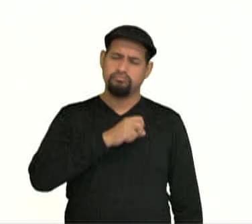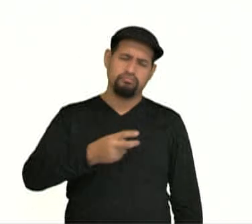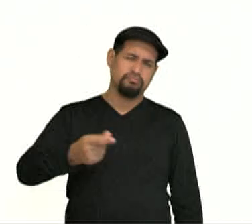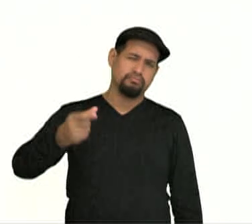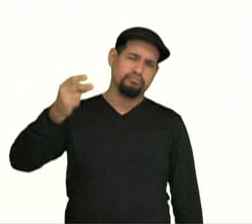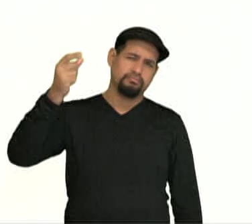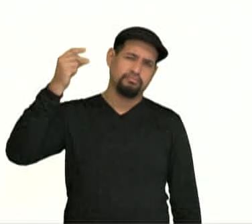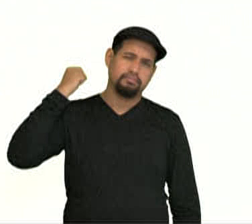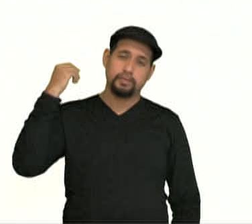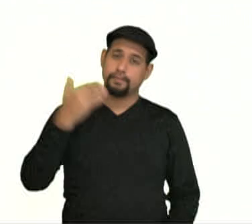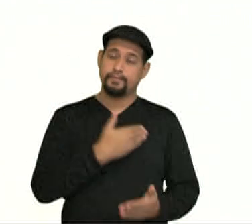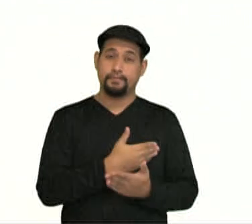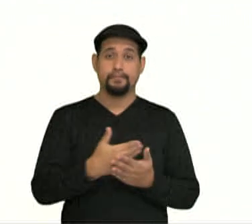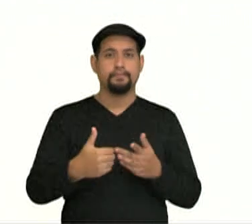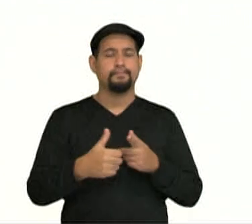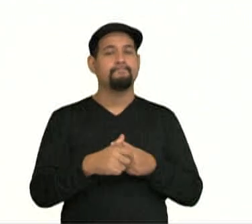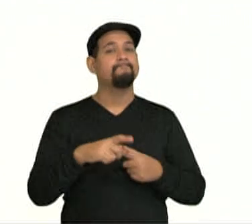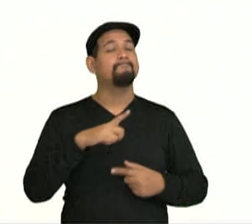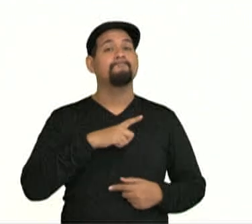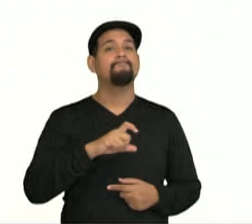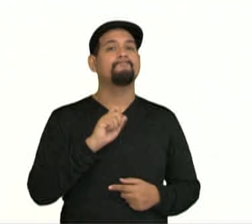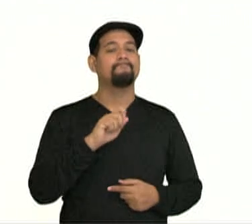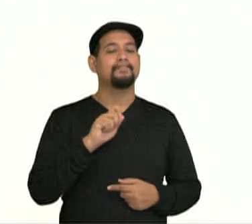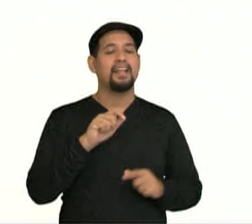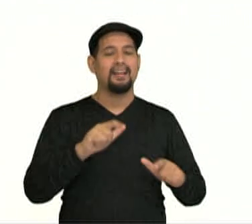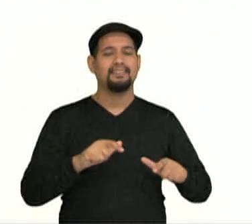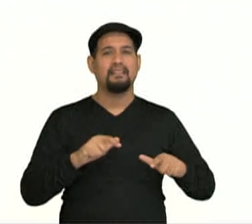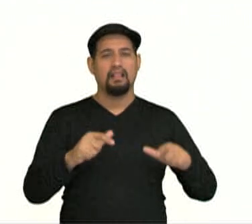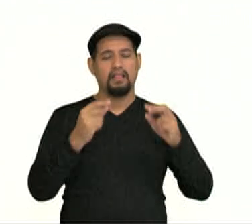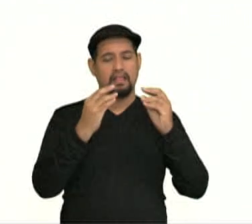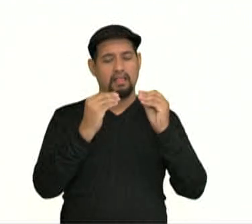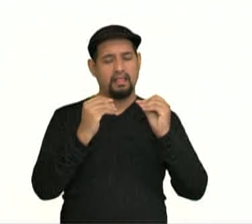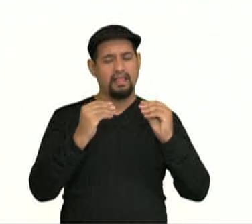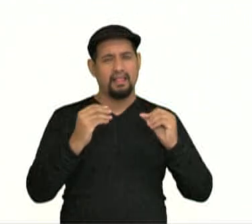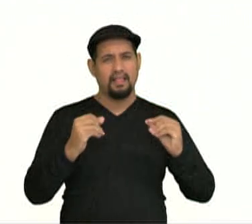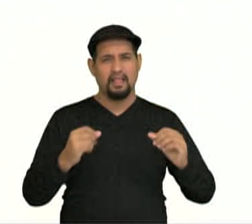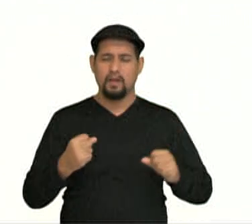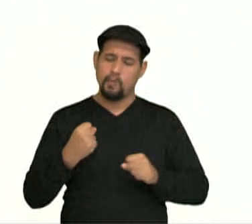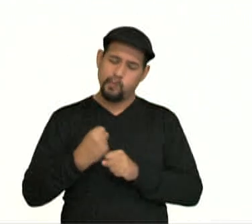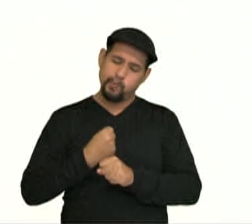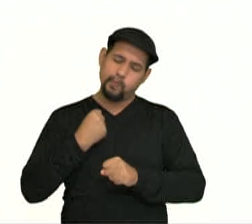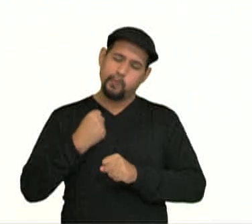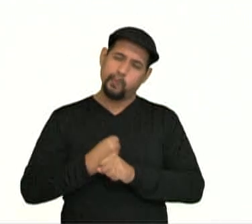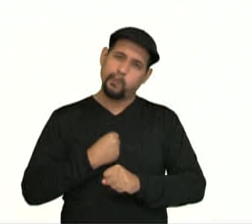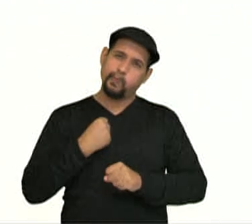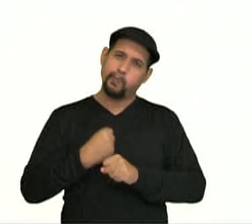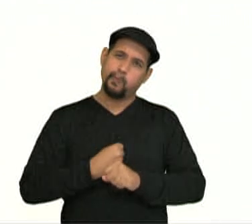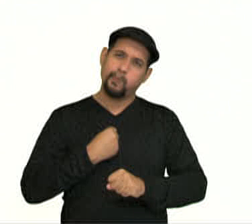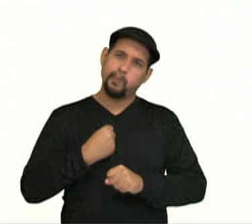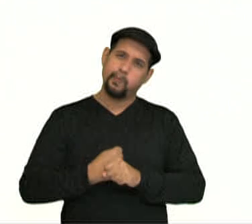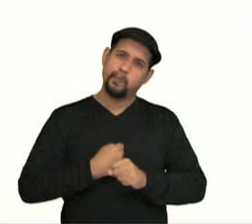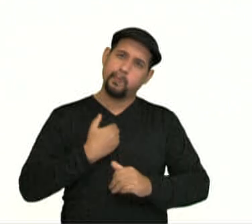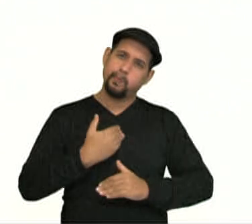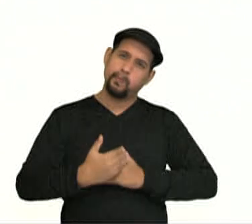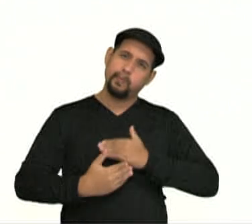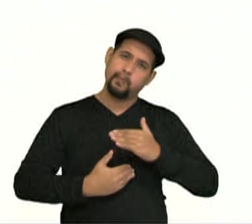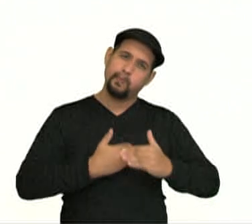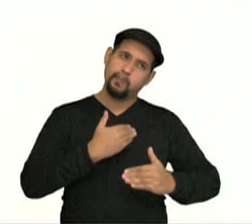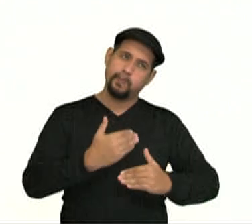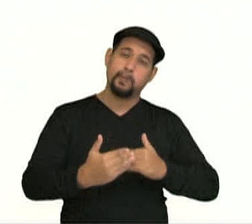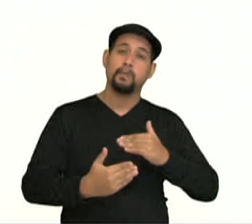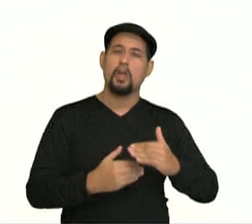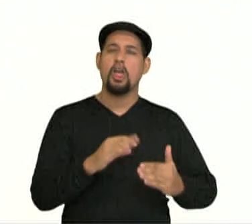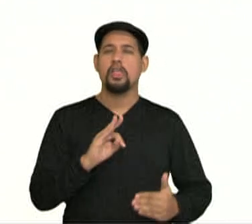formaram primeiro e que sofreram mais com a ação do desgaste ao longo do tempo, sofreram ali com o intemperismo.